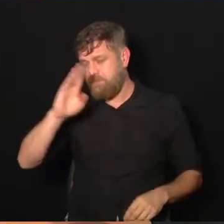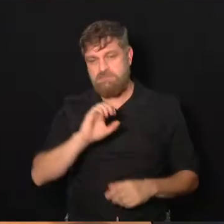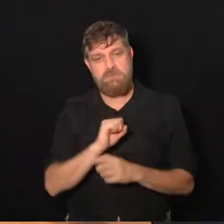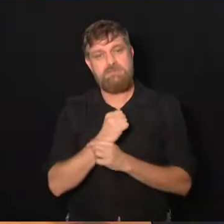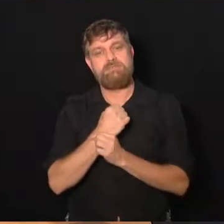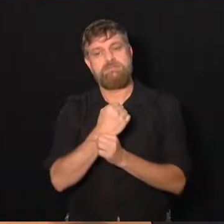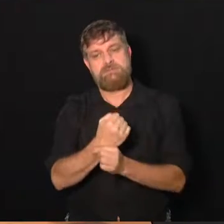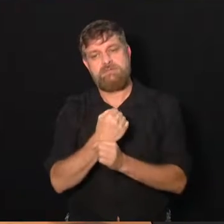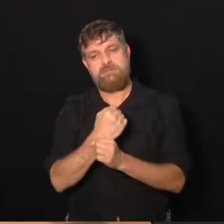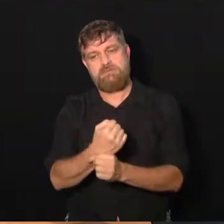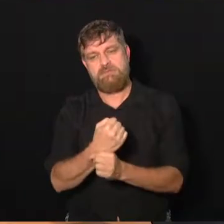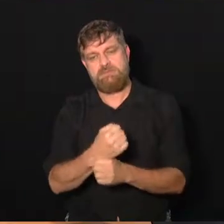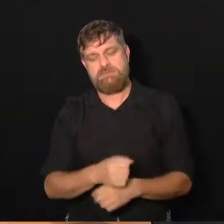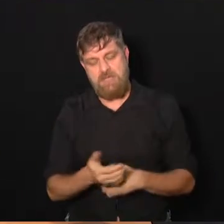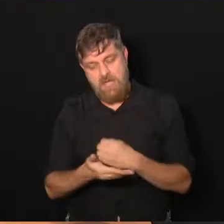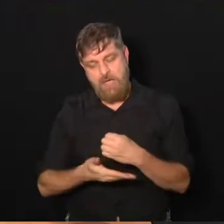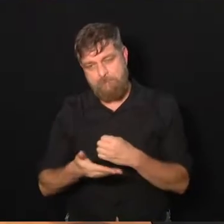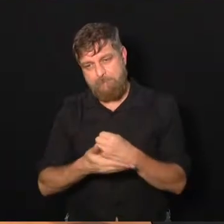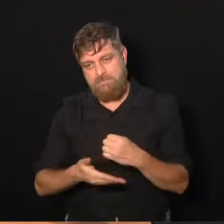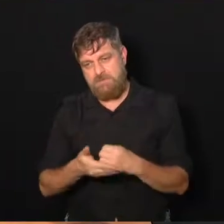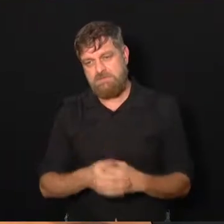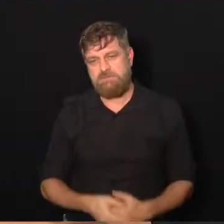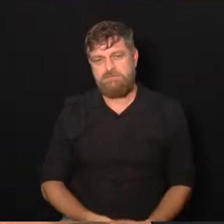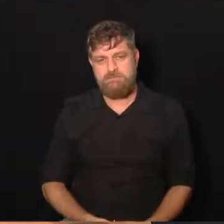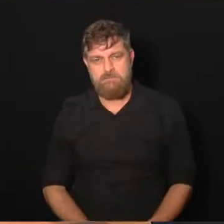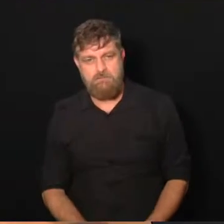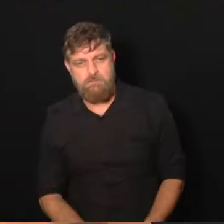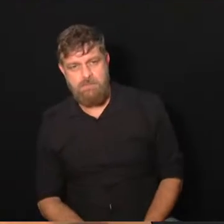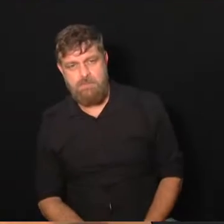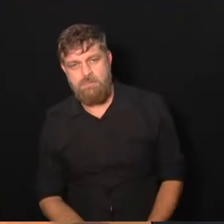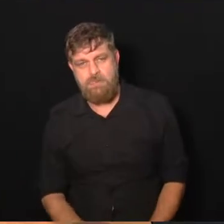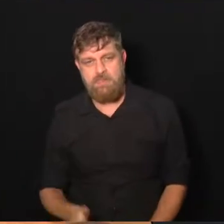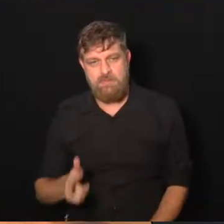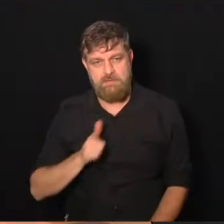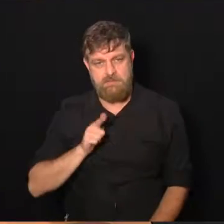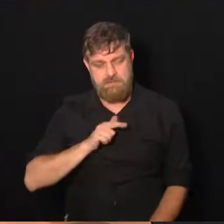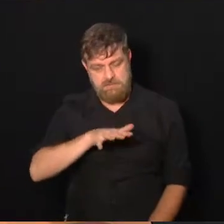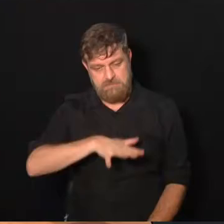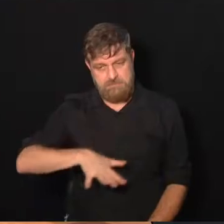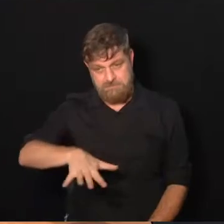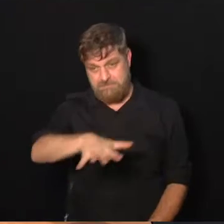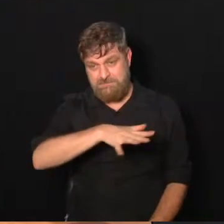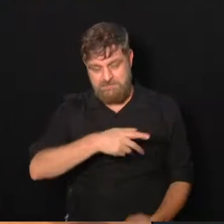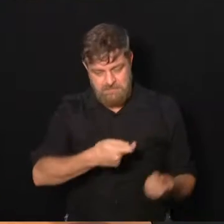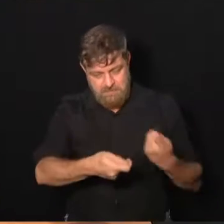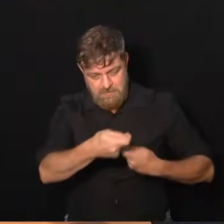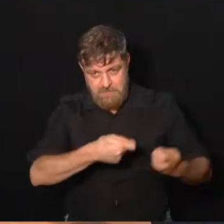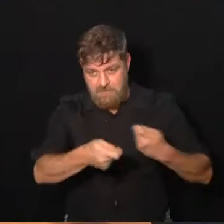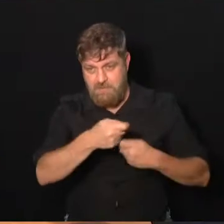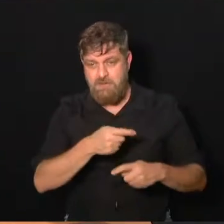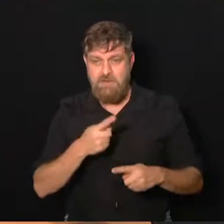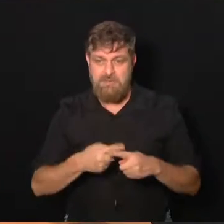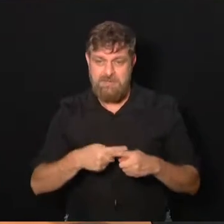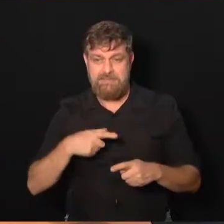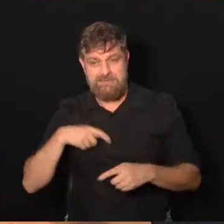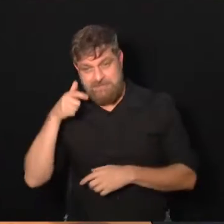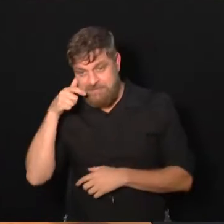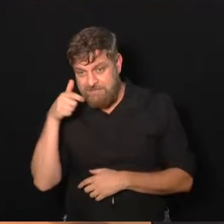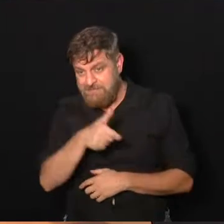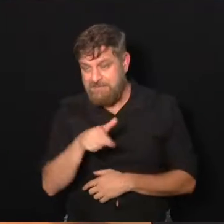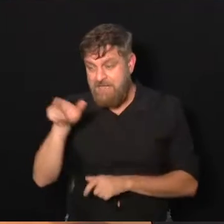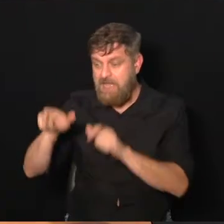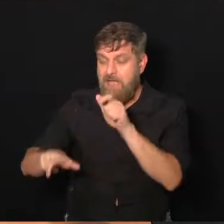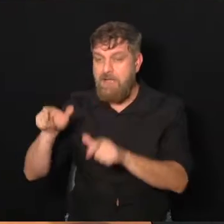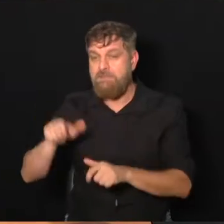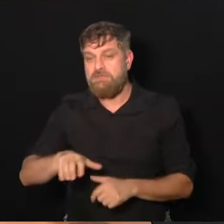para o mesmo ponto, né? Há um novo mercado, né? Por conta do número de interesse das pessoas em